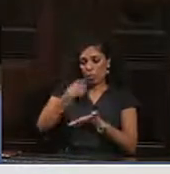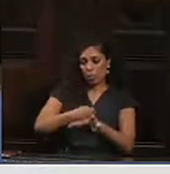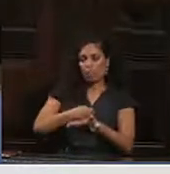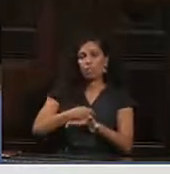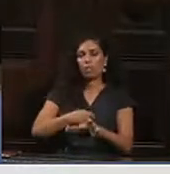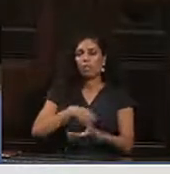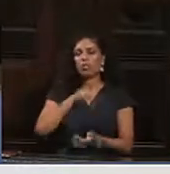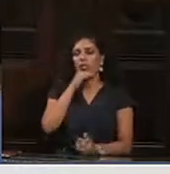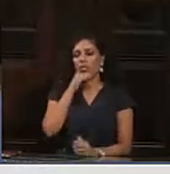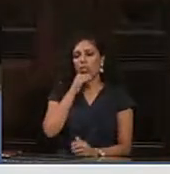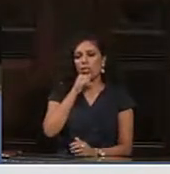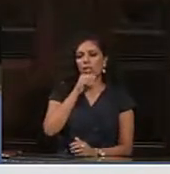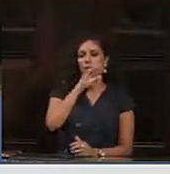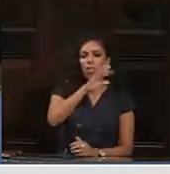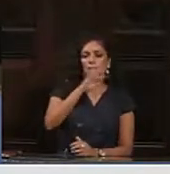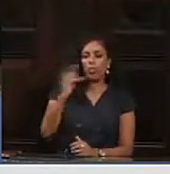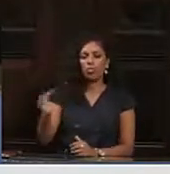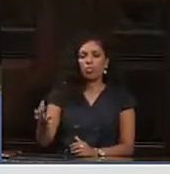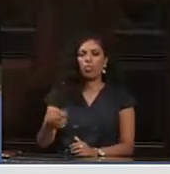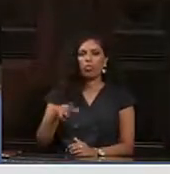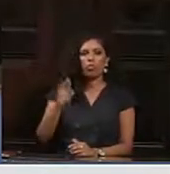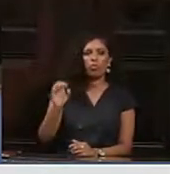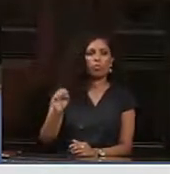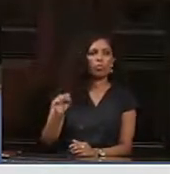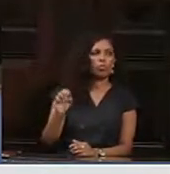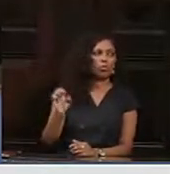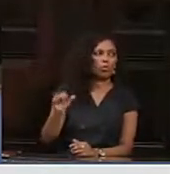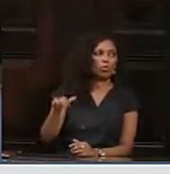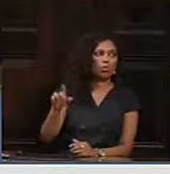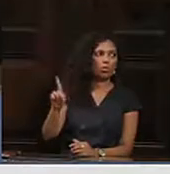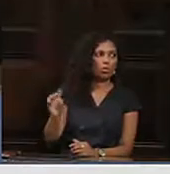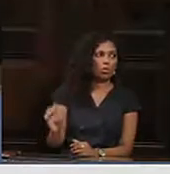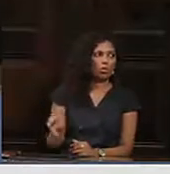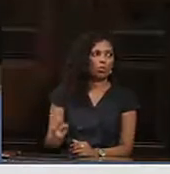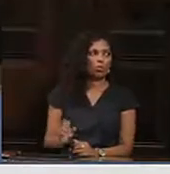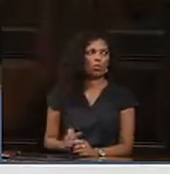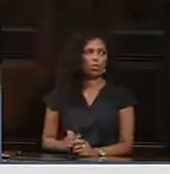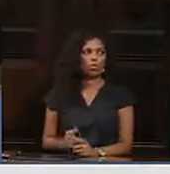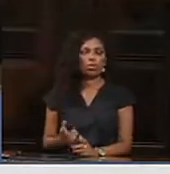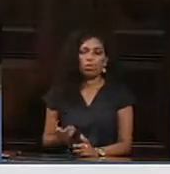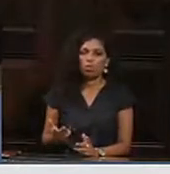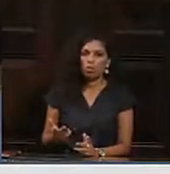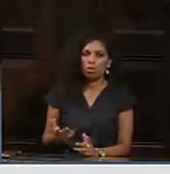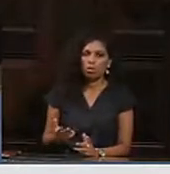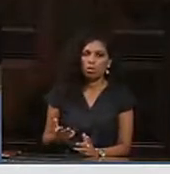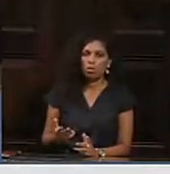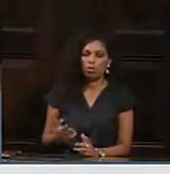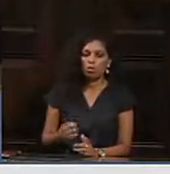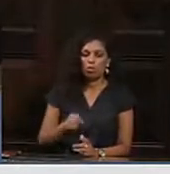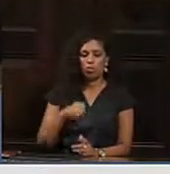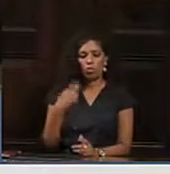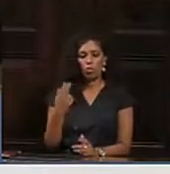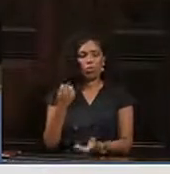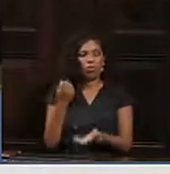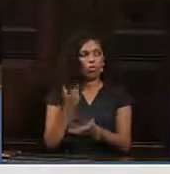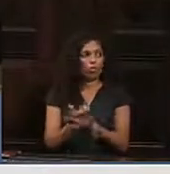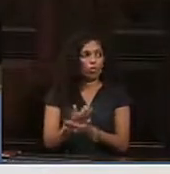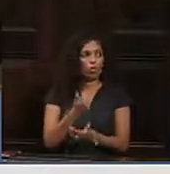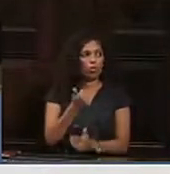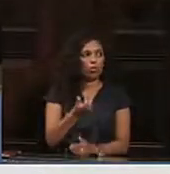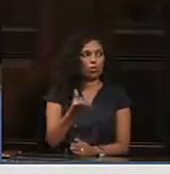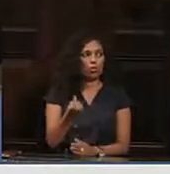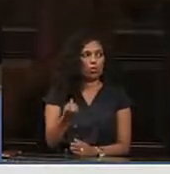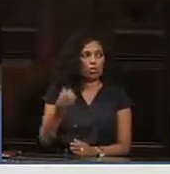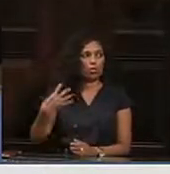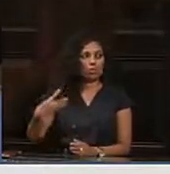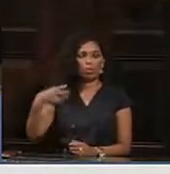Frio, Volta Redonda, Resende, é o que gastam. E ganham R$100. Ou ganham